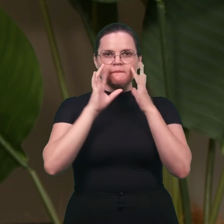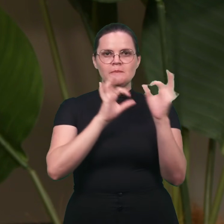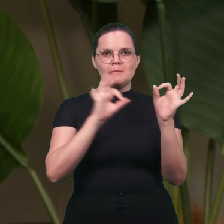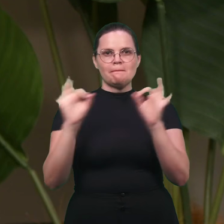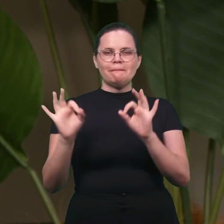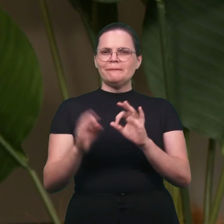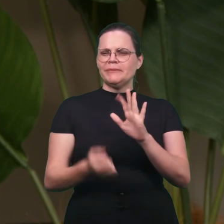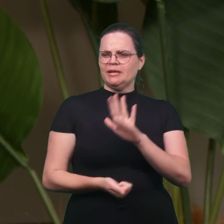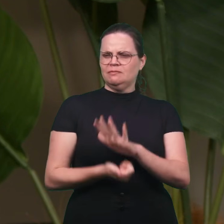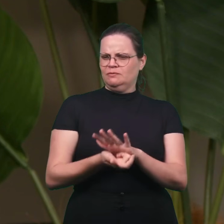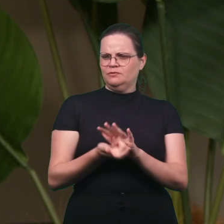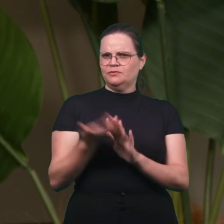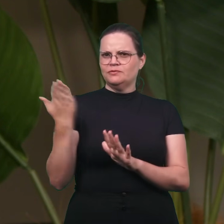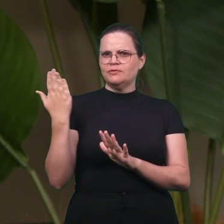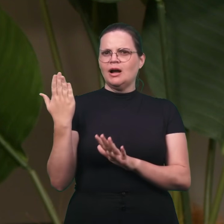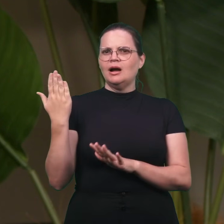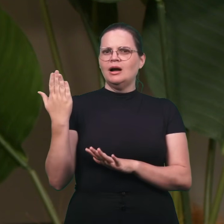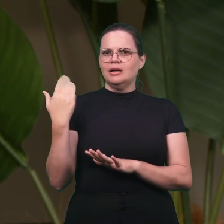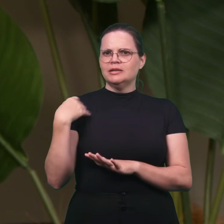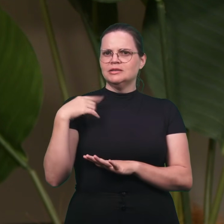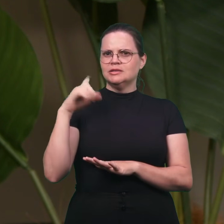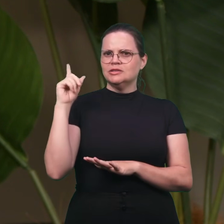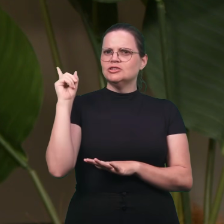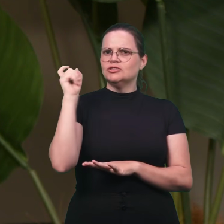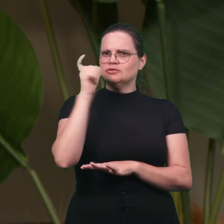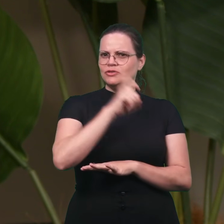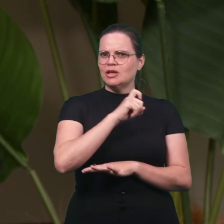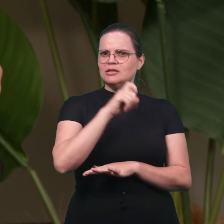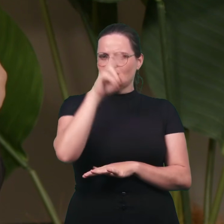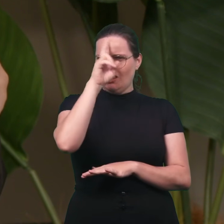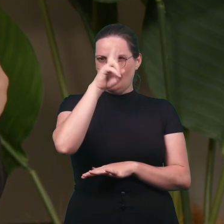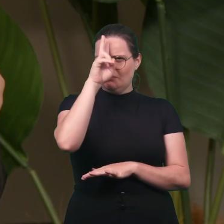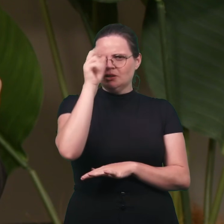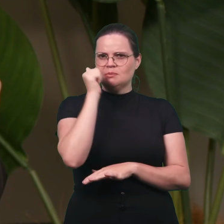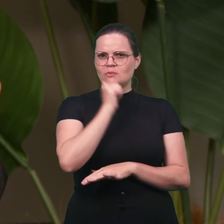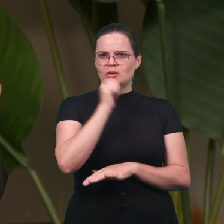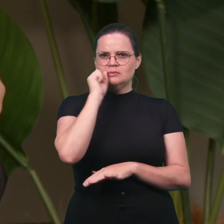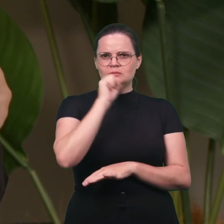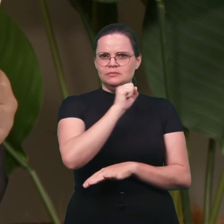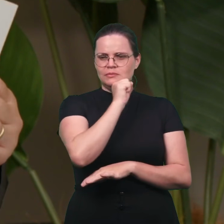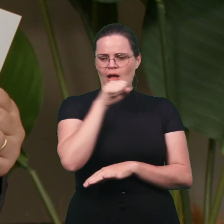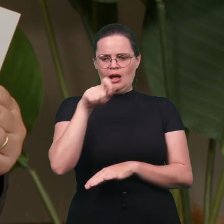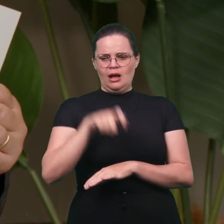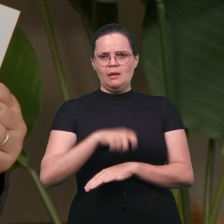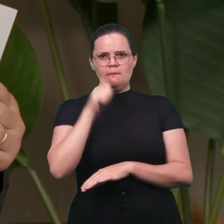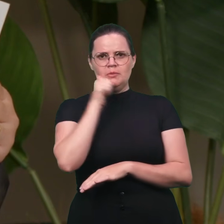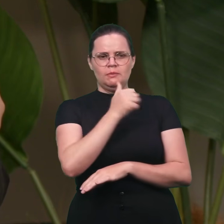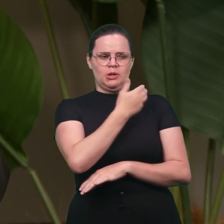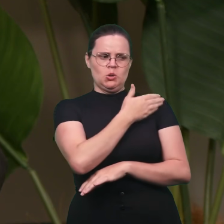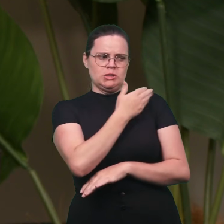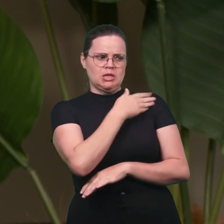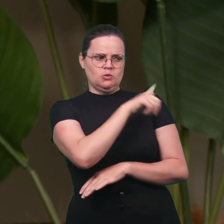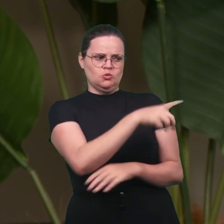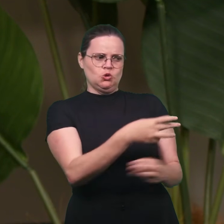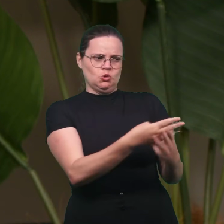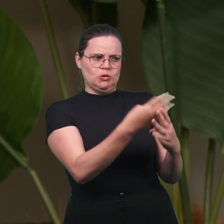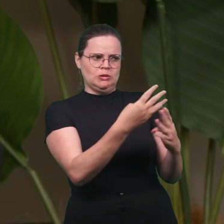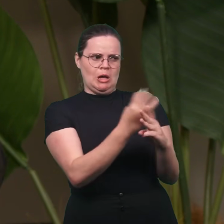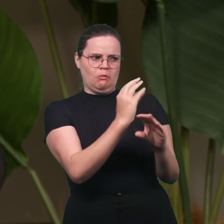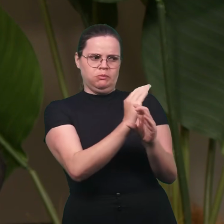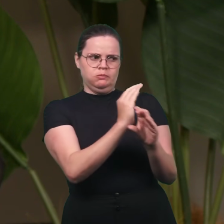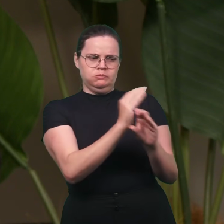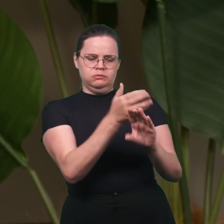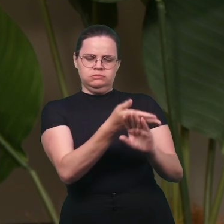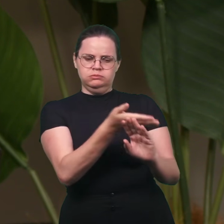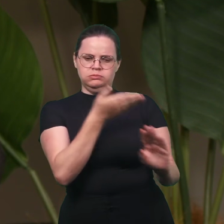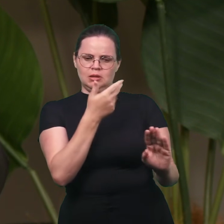irmãos, quantas barreiras naquele episódio, hein? Uma mulher preconceituosa, havia uma diferença,